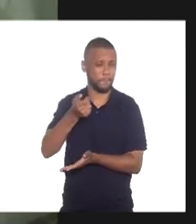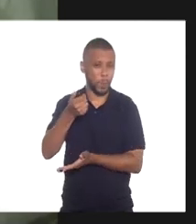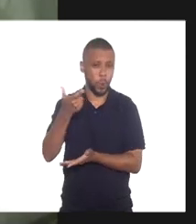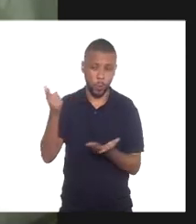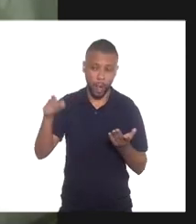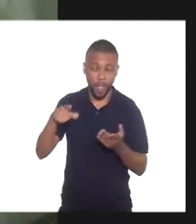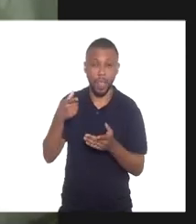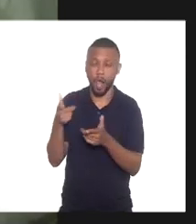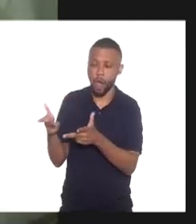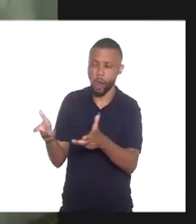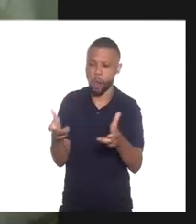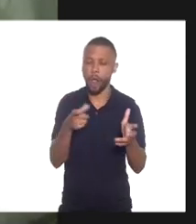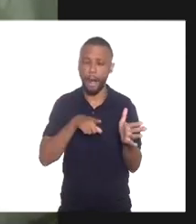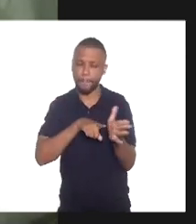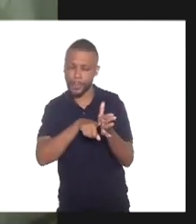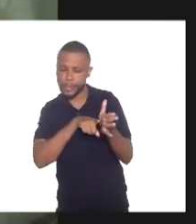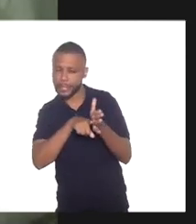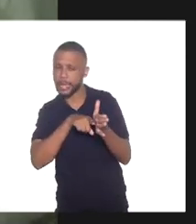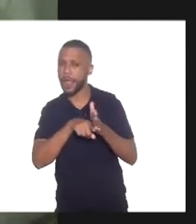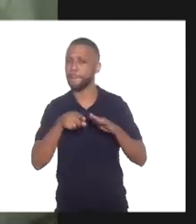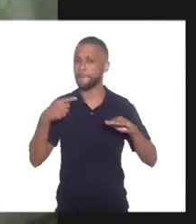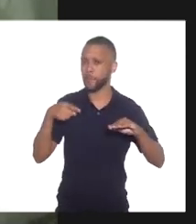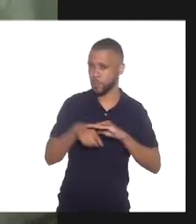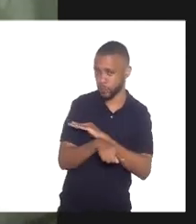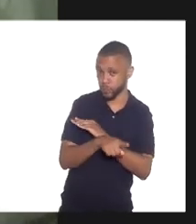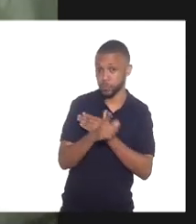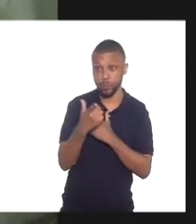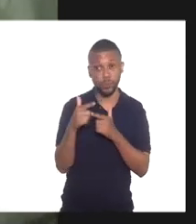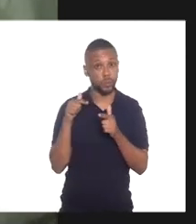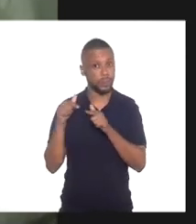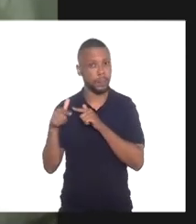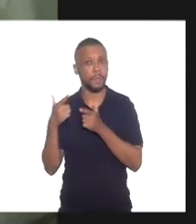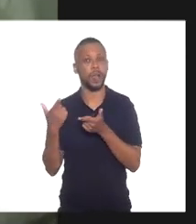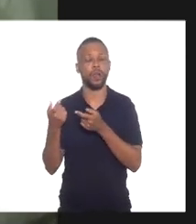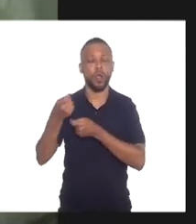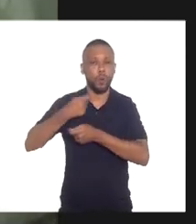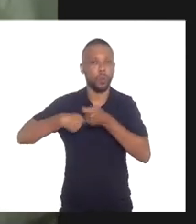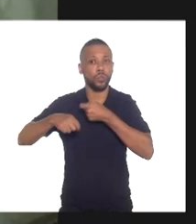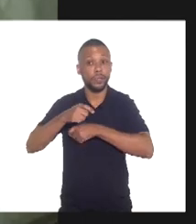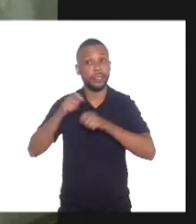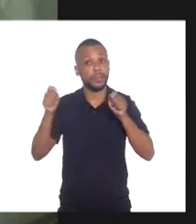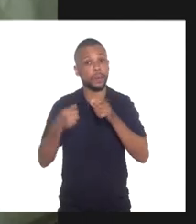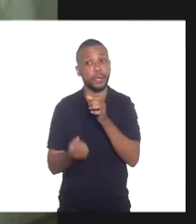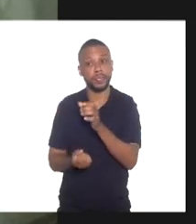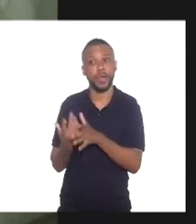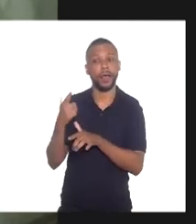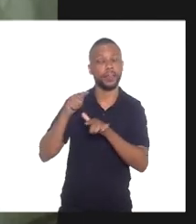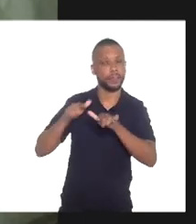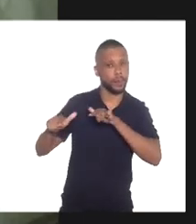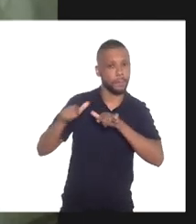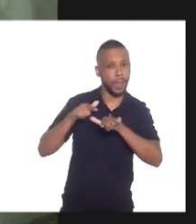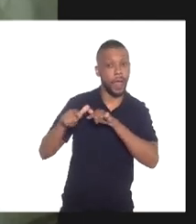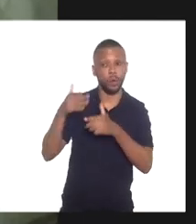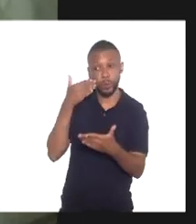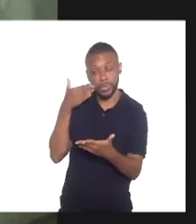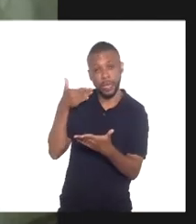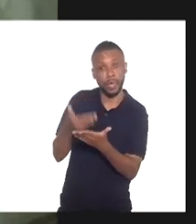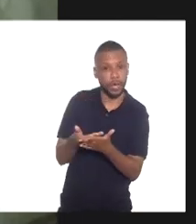atividades econômicas, né, que pode gerar emprego um pouco mais imediato e que se fala em relação